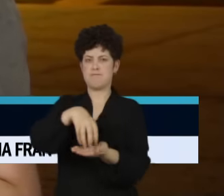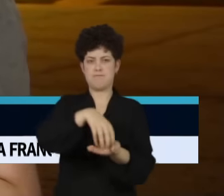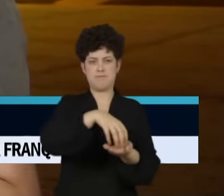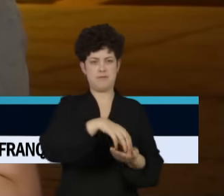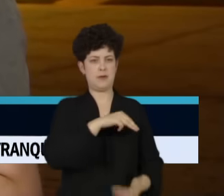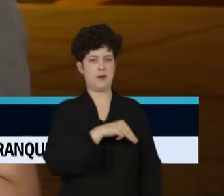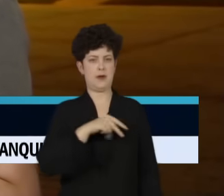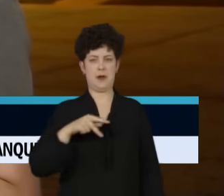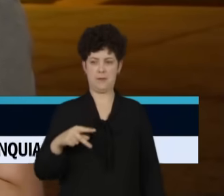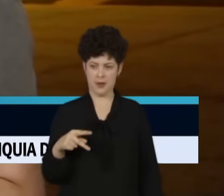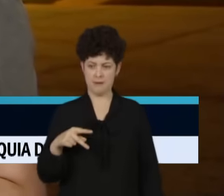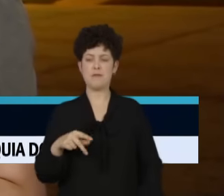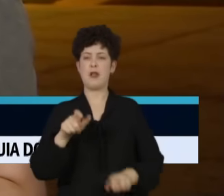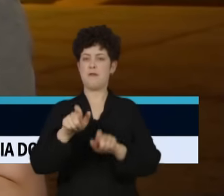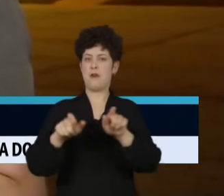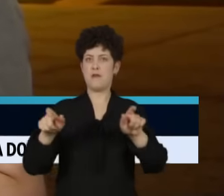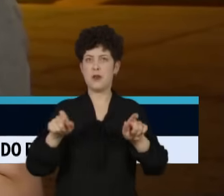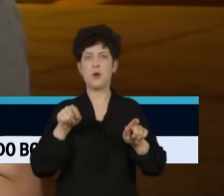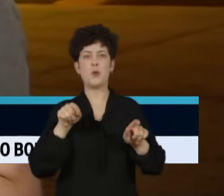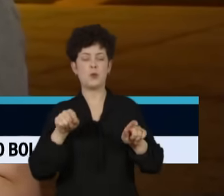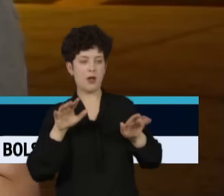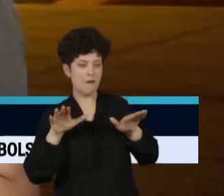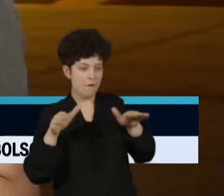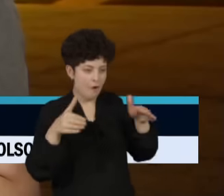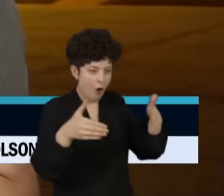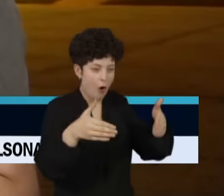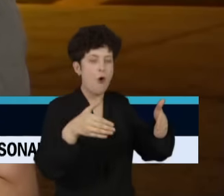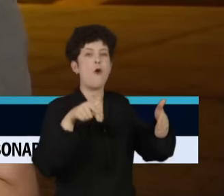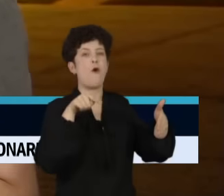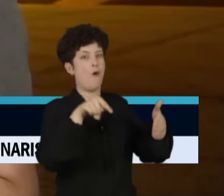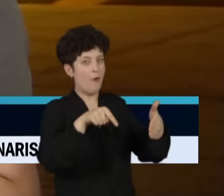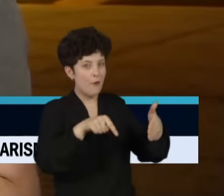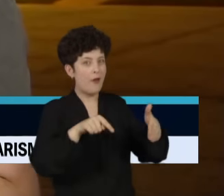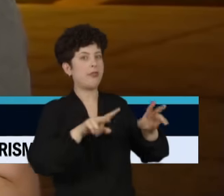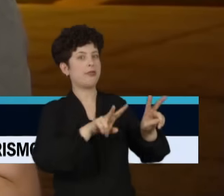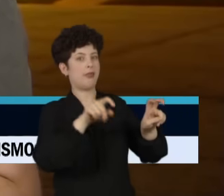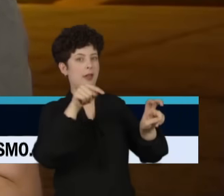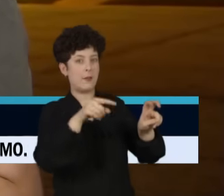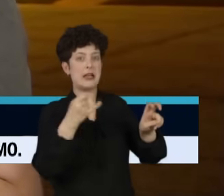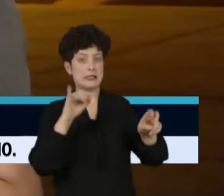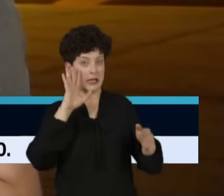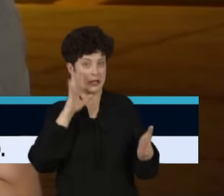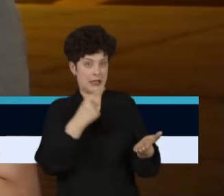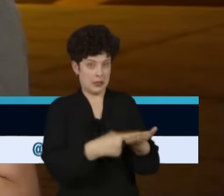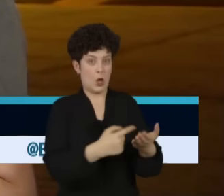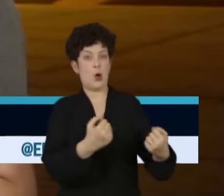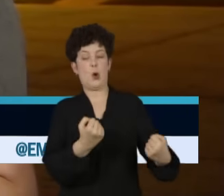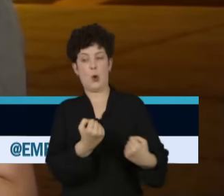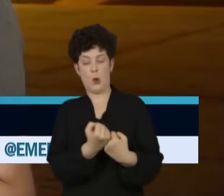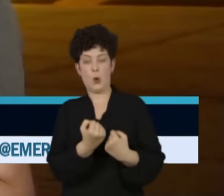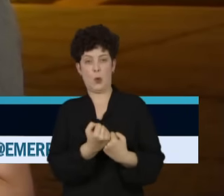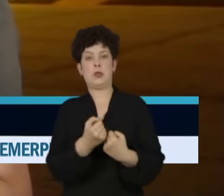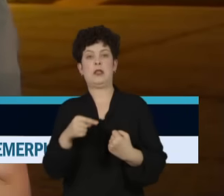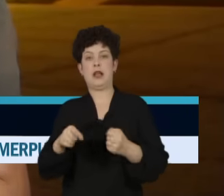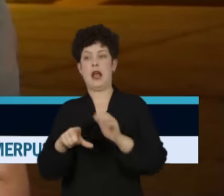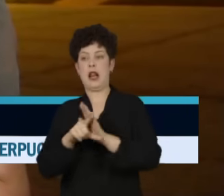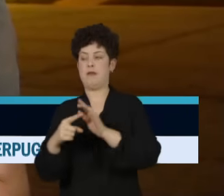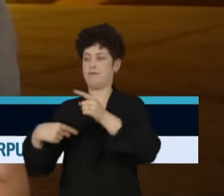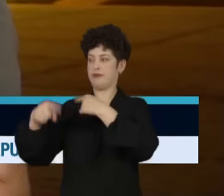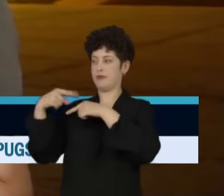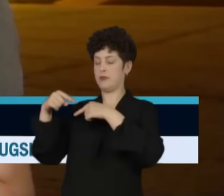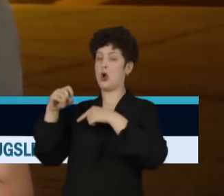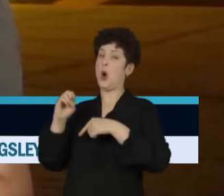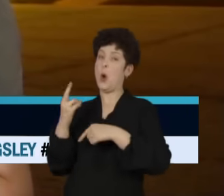Ministério Público estão com os olhos voltados ao plenário. Se a decisão for favorável à retroatividade da lei, o